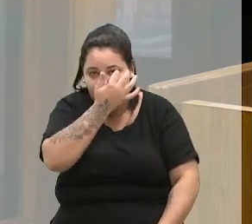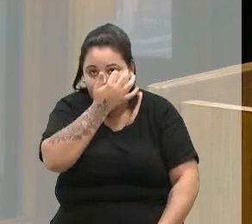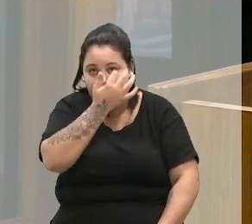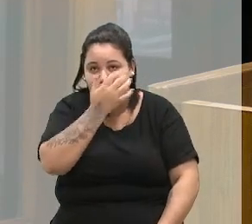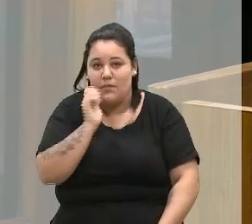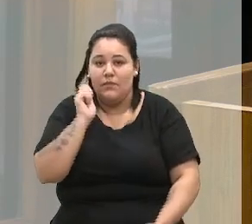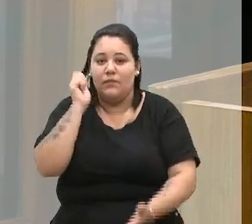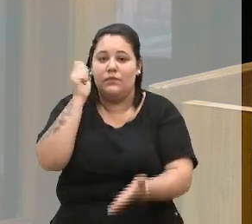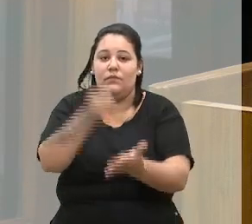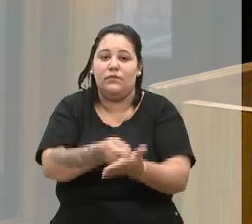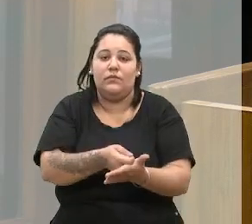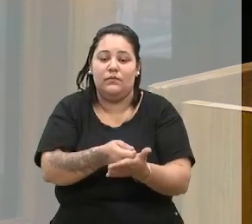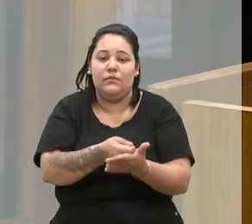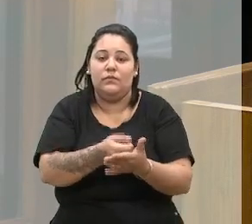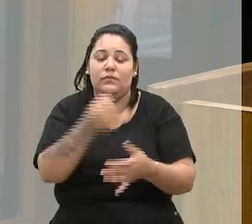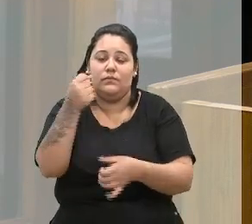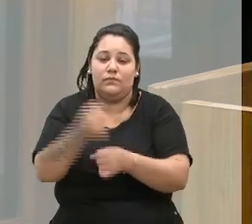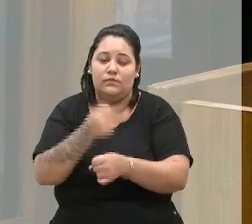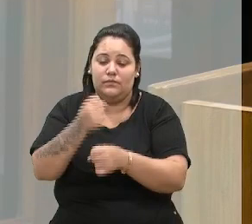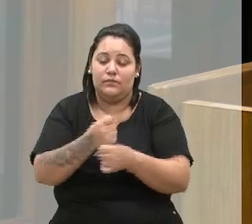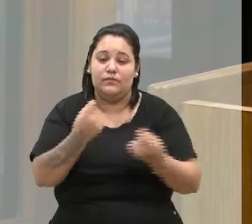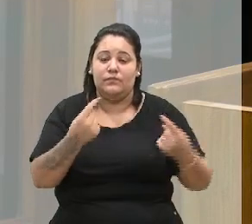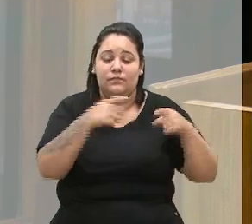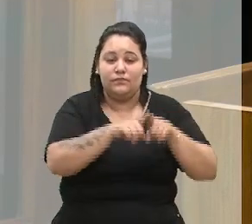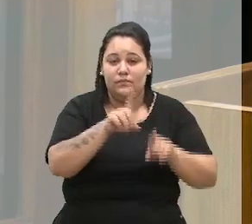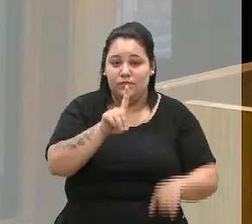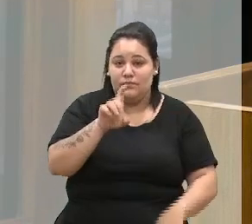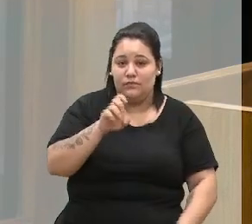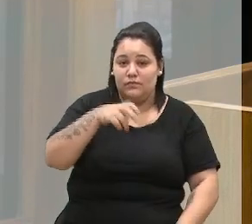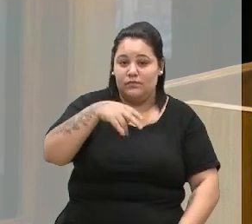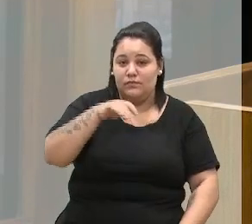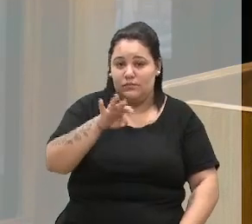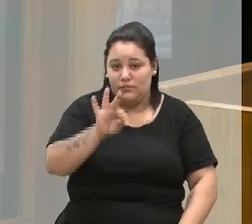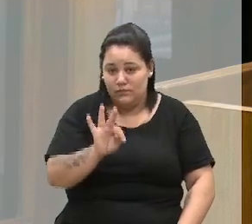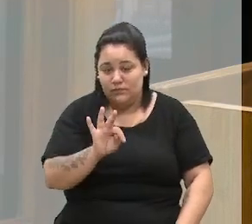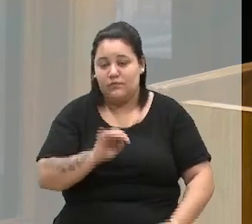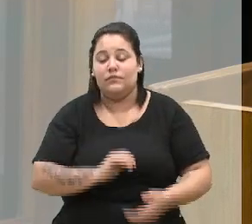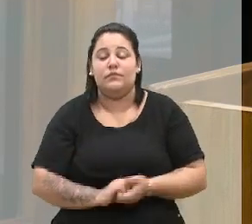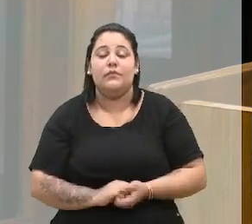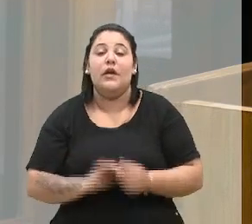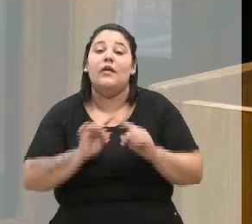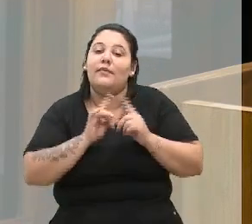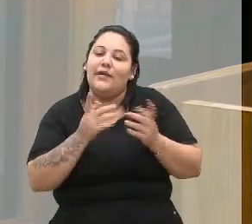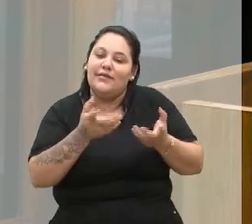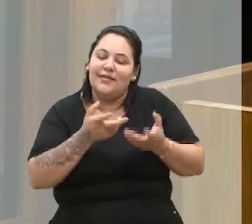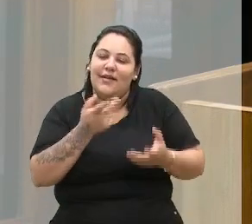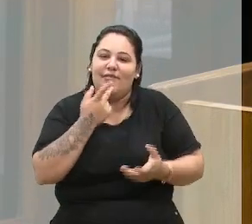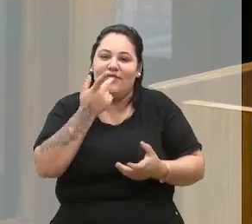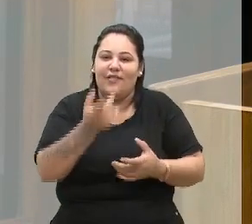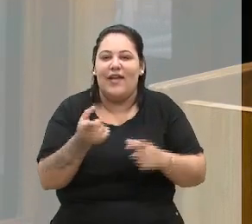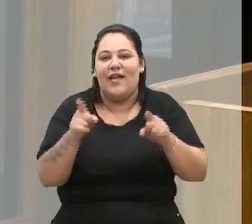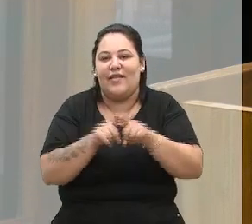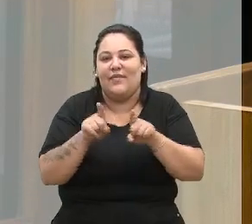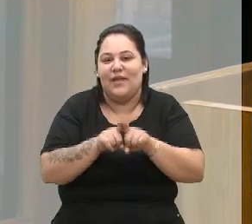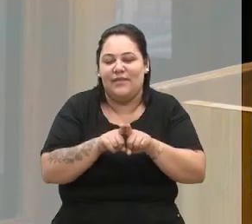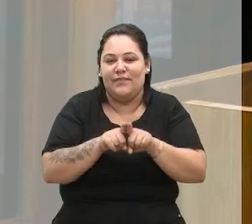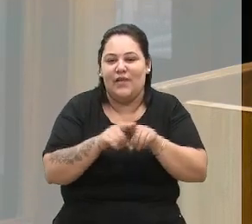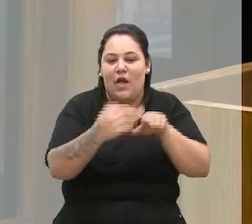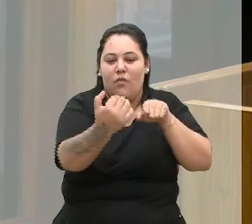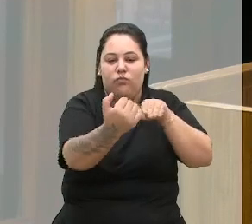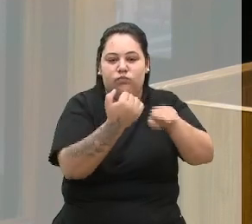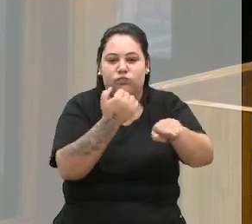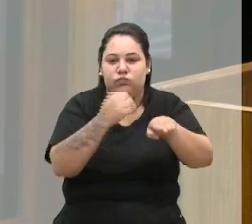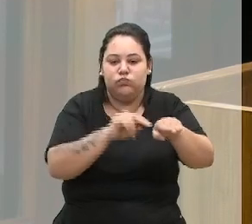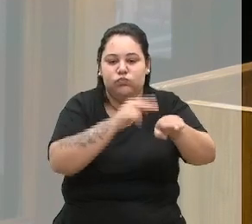essa obra com uma parceria do DENIT. Mas quero falar também dessa duplicação